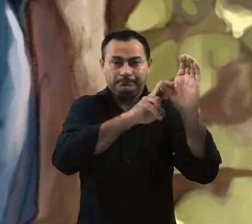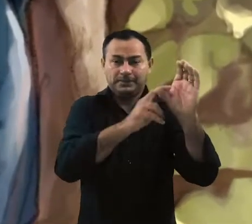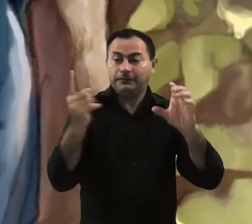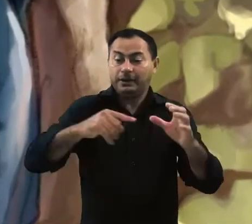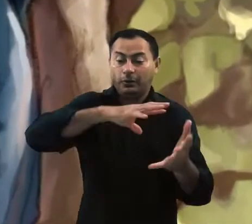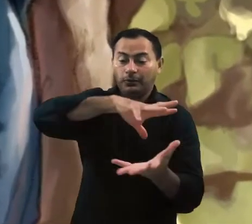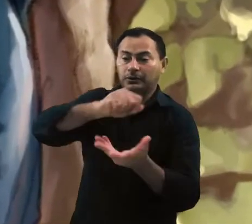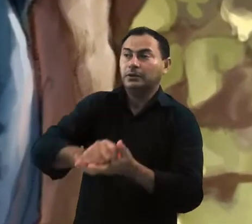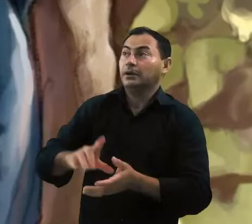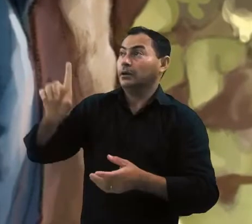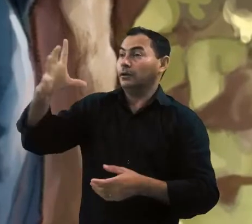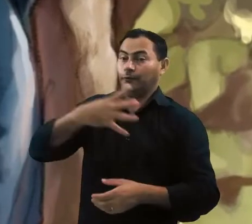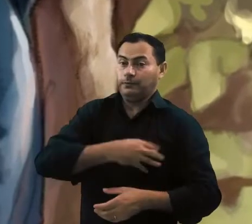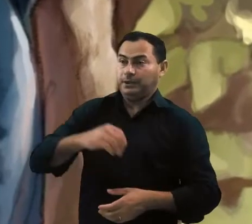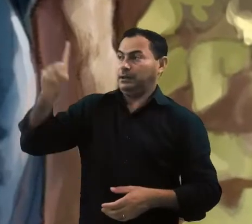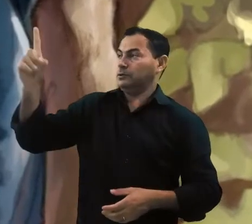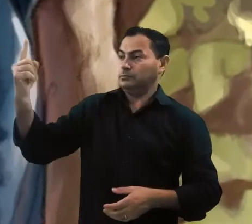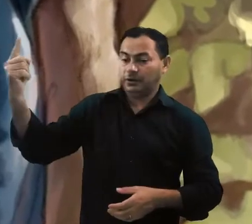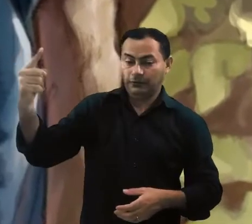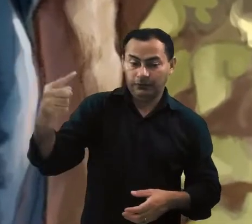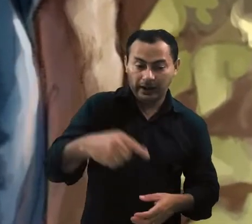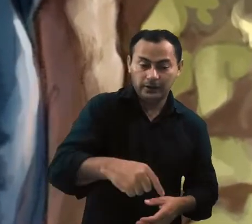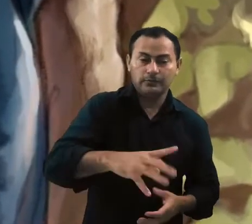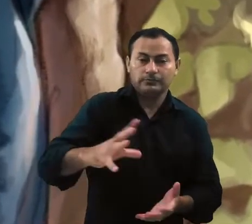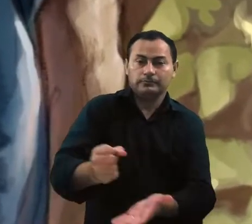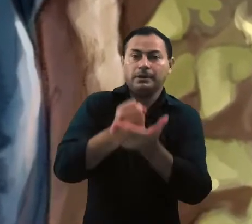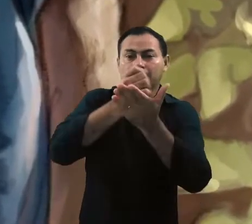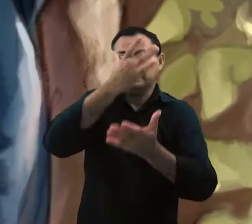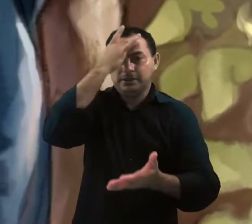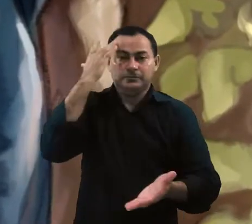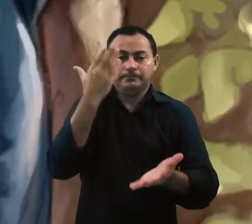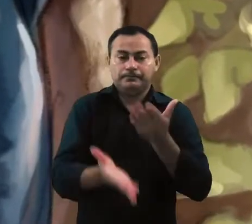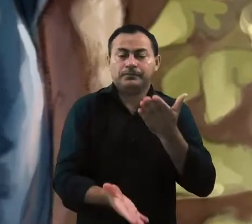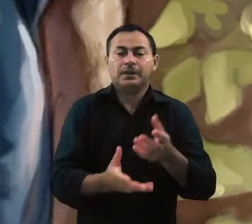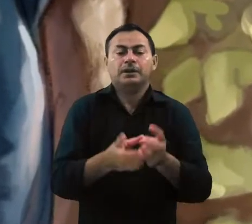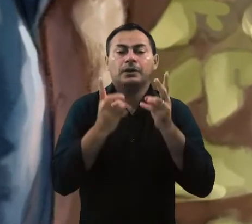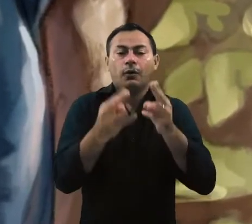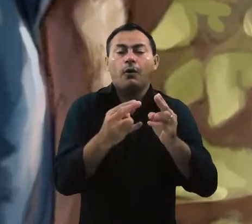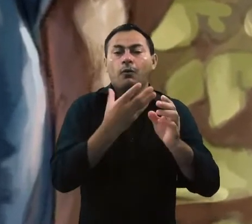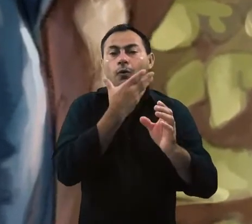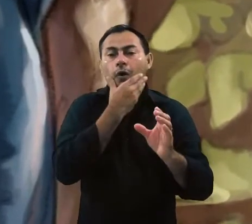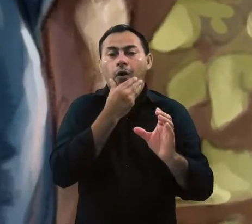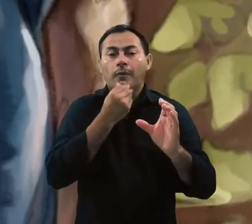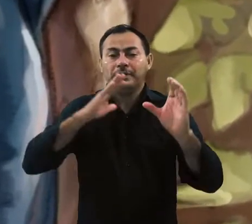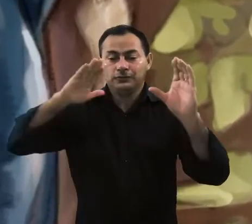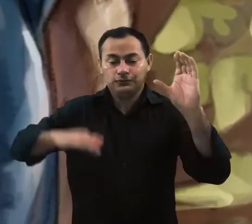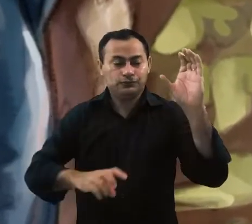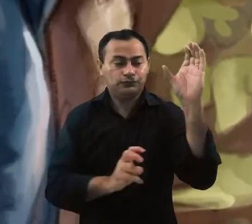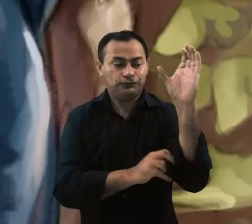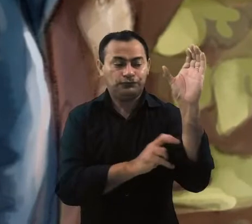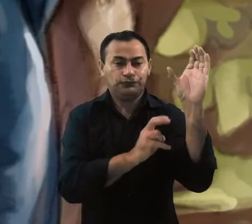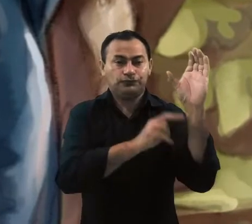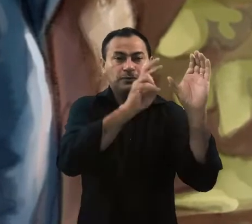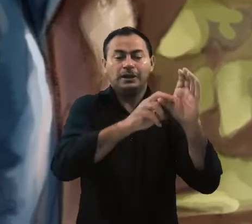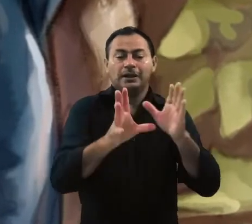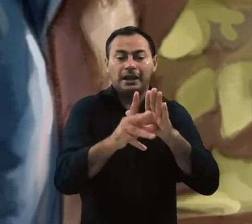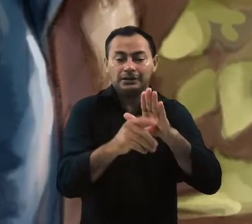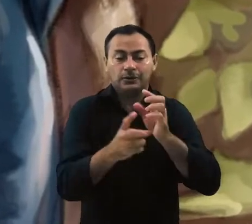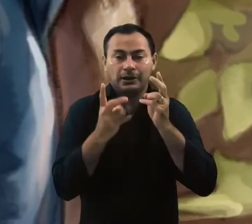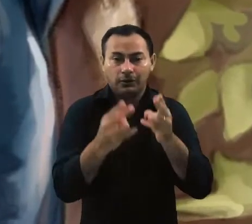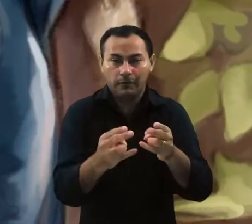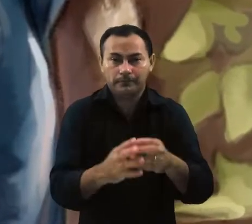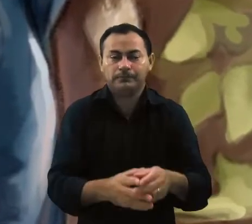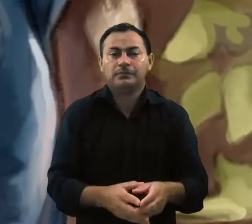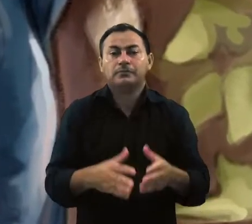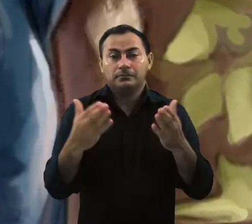Ferrari do homem veio buscar e salvar o que estava perdido perdidos como usar aquele ladrão